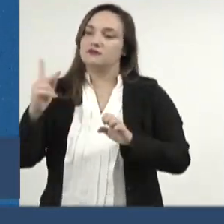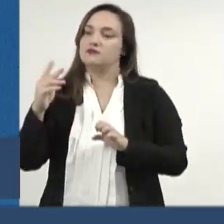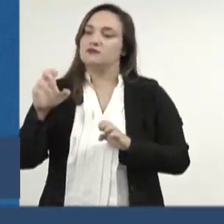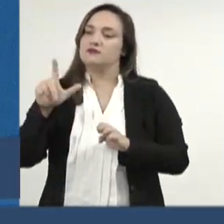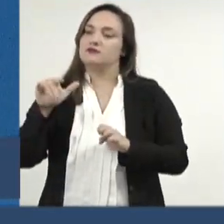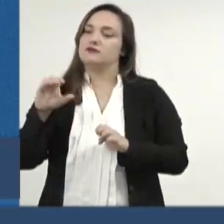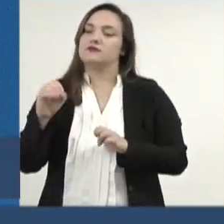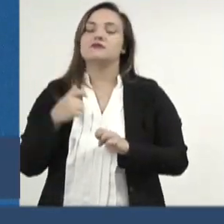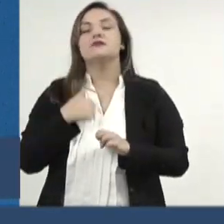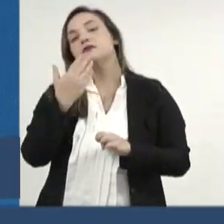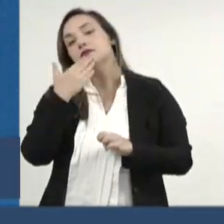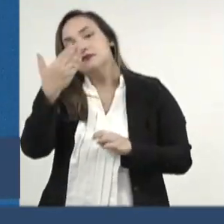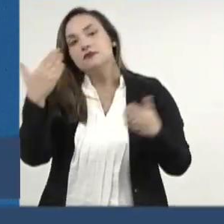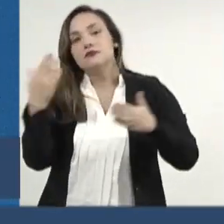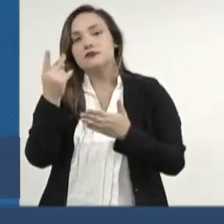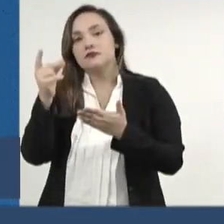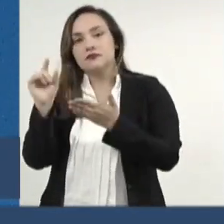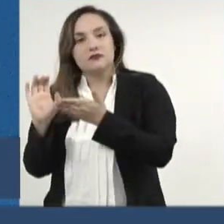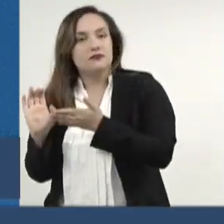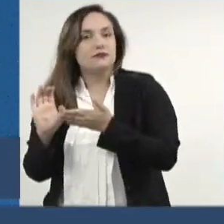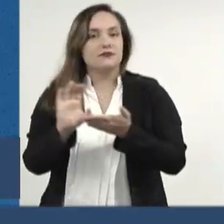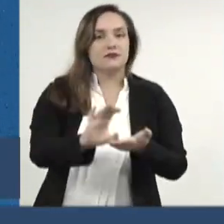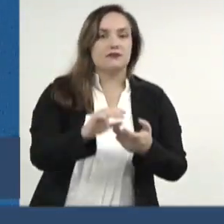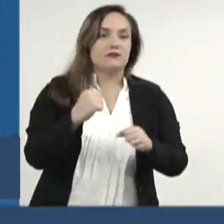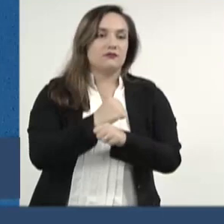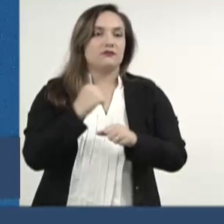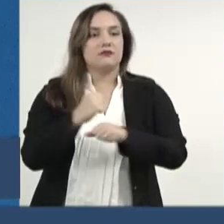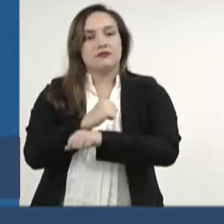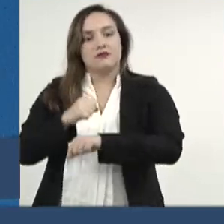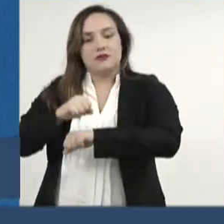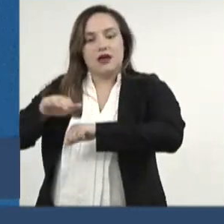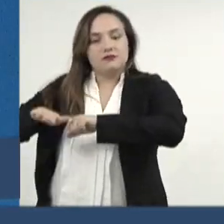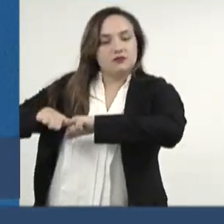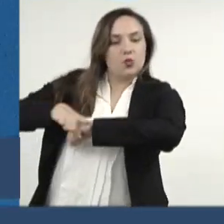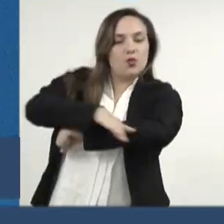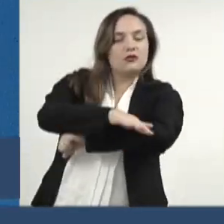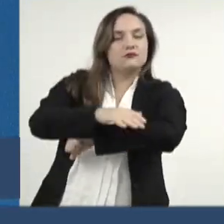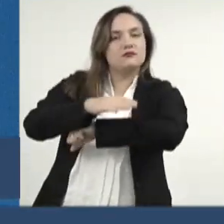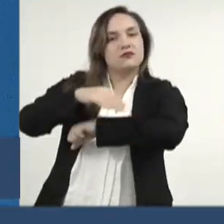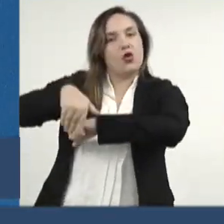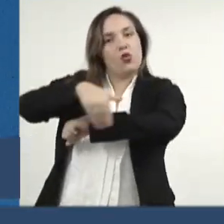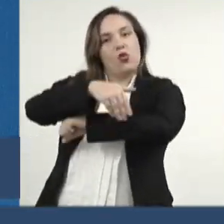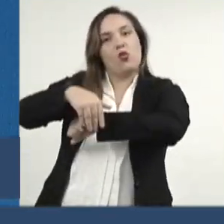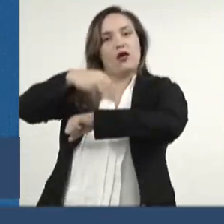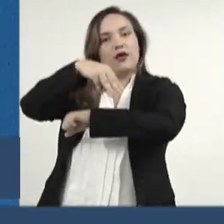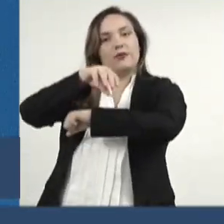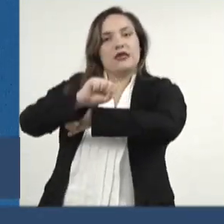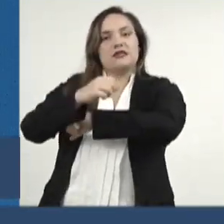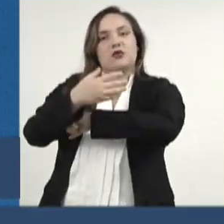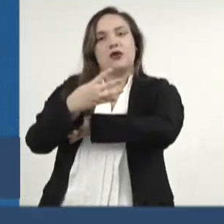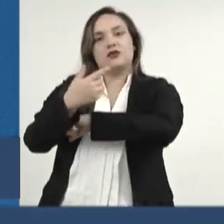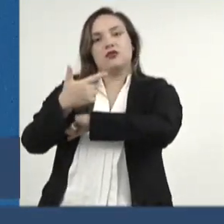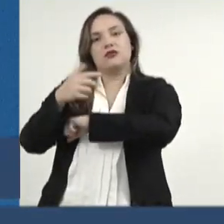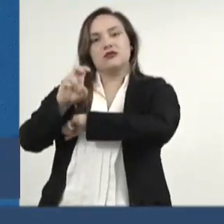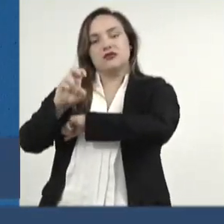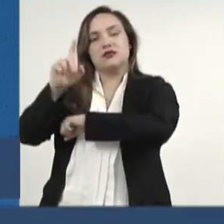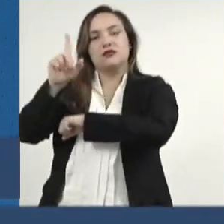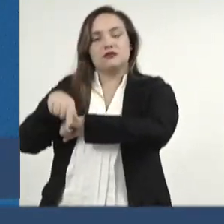a destinação de recursos para a realização de obras de pavimentação asfáltica na MS 425, no trecho